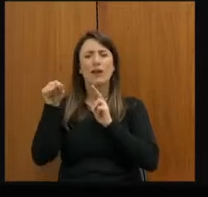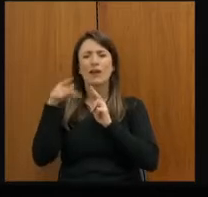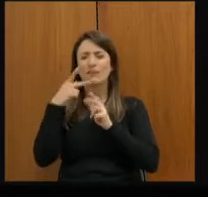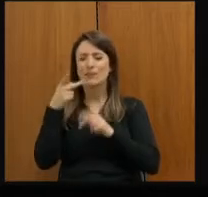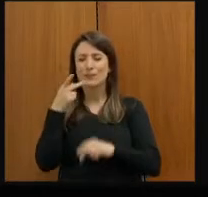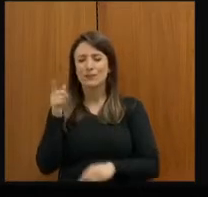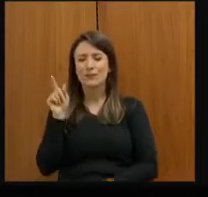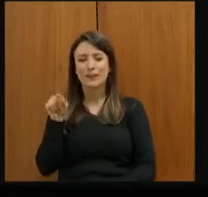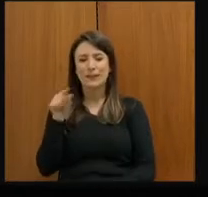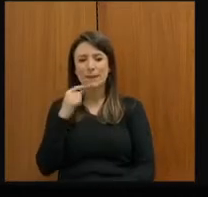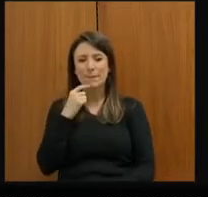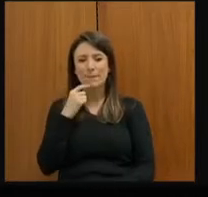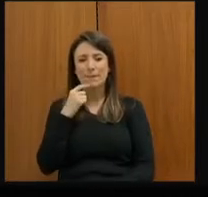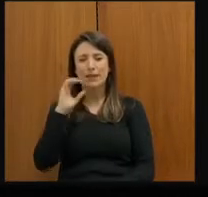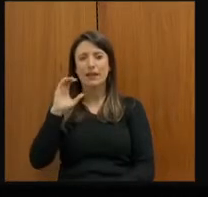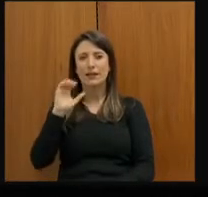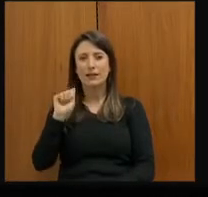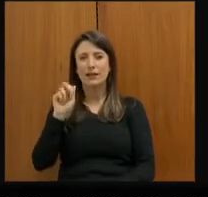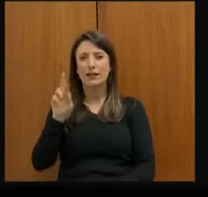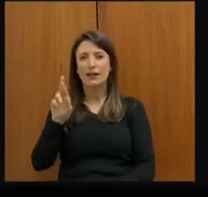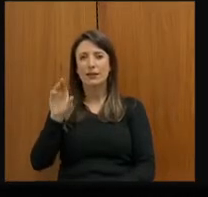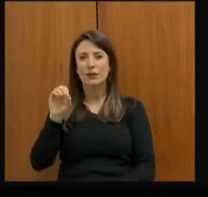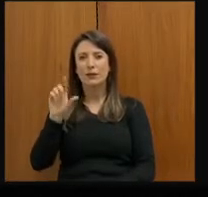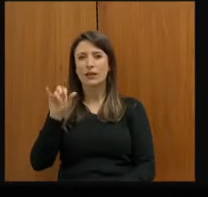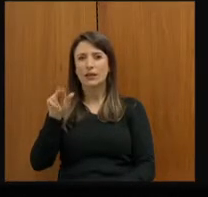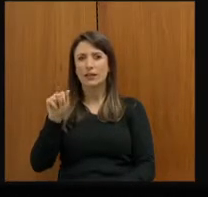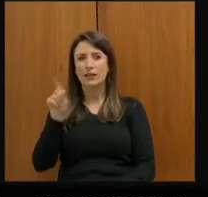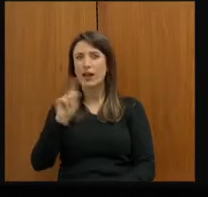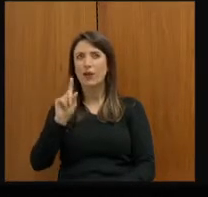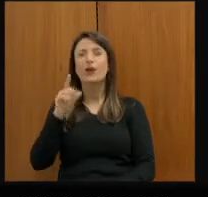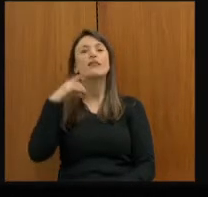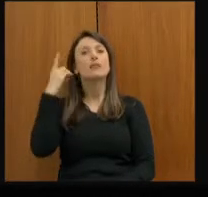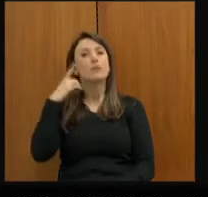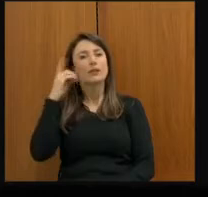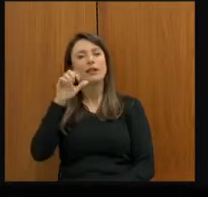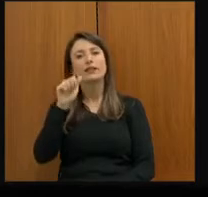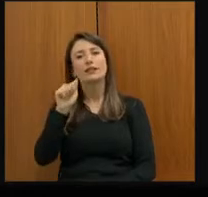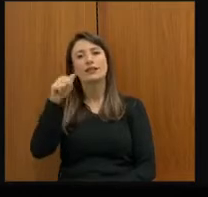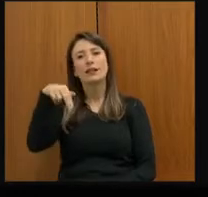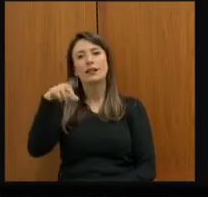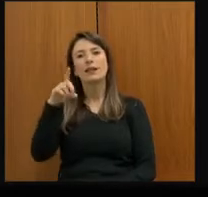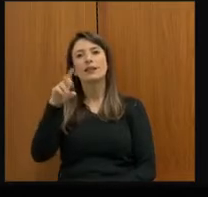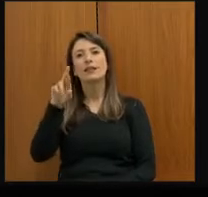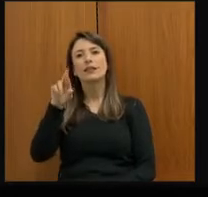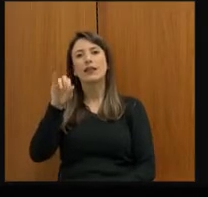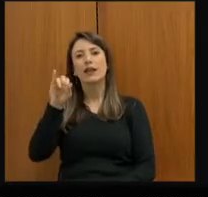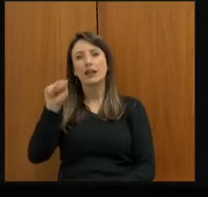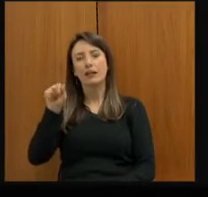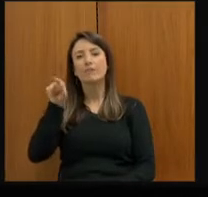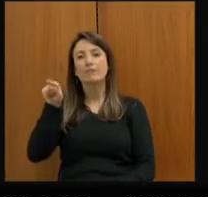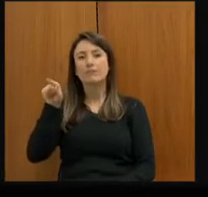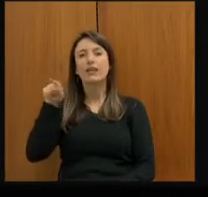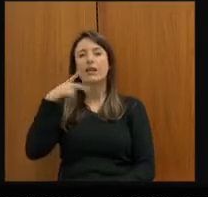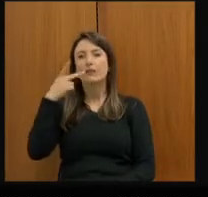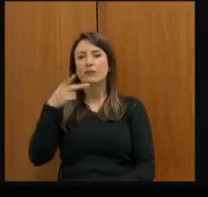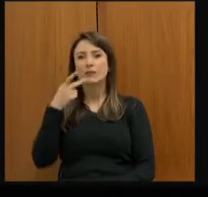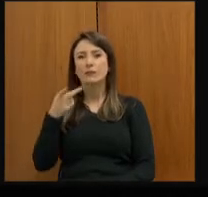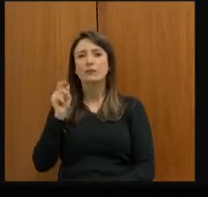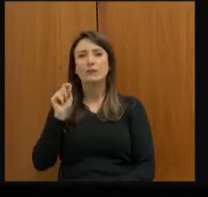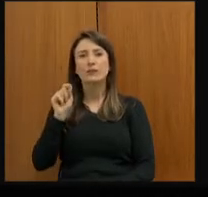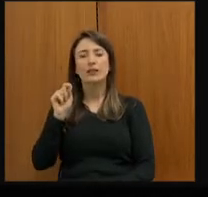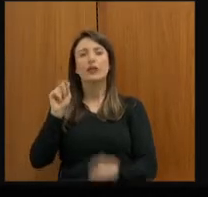quem é Carolina né deputada Andreia de Jesus a deputada ela falou da